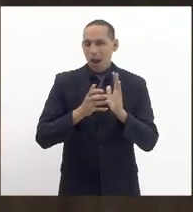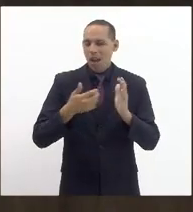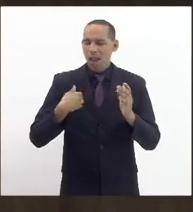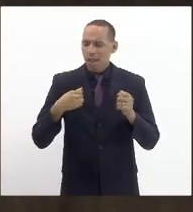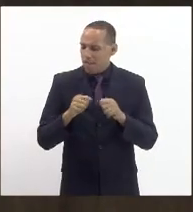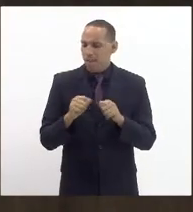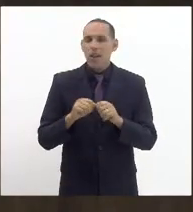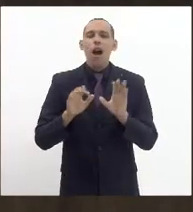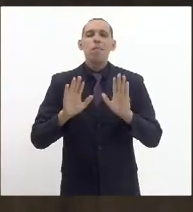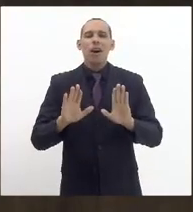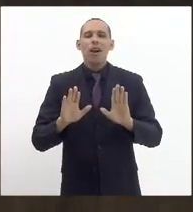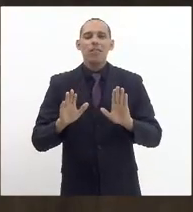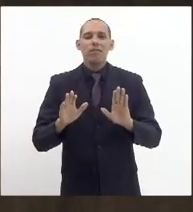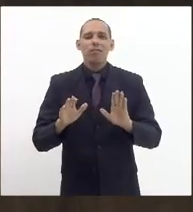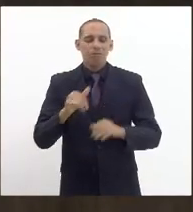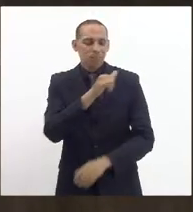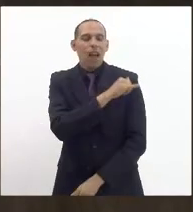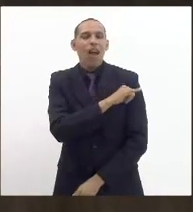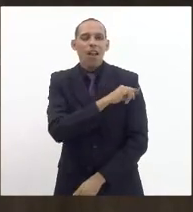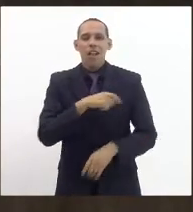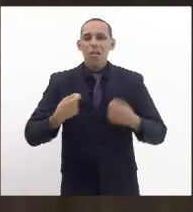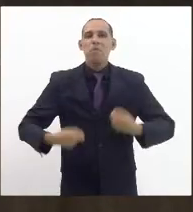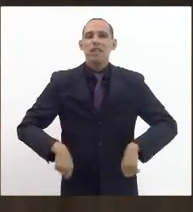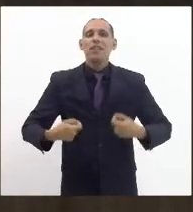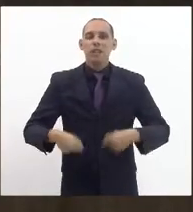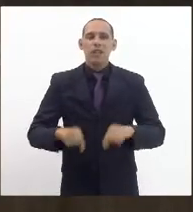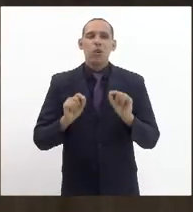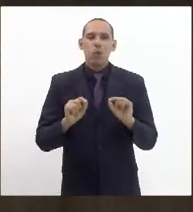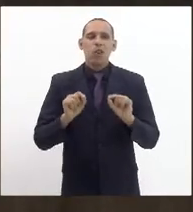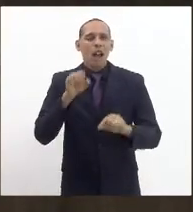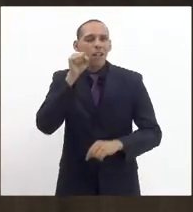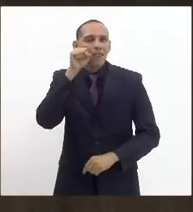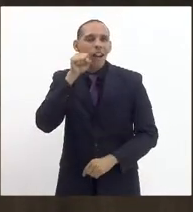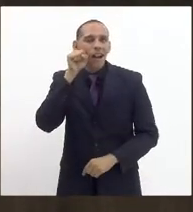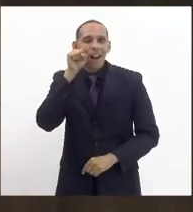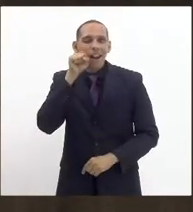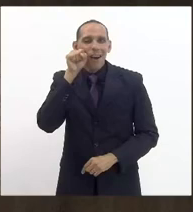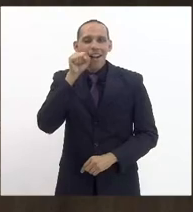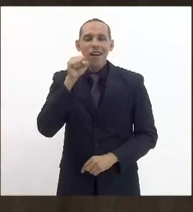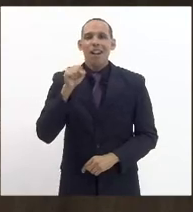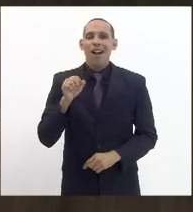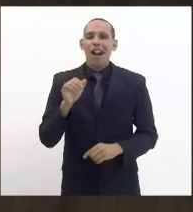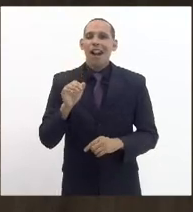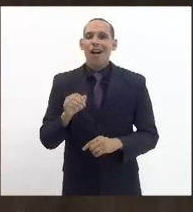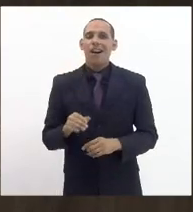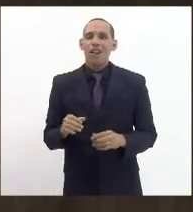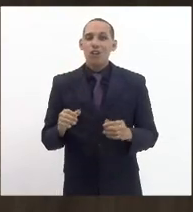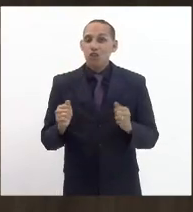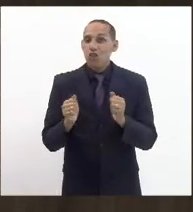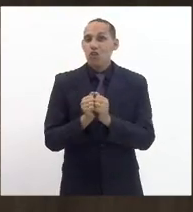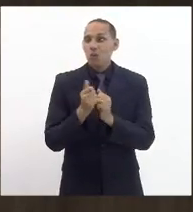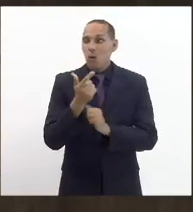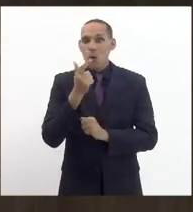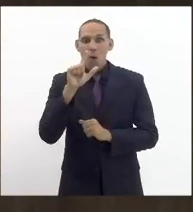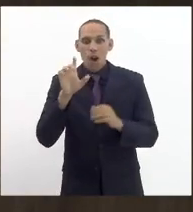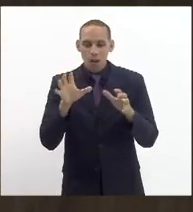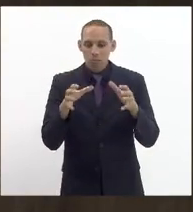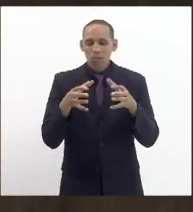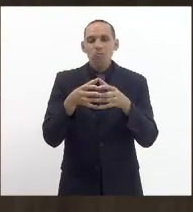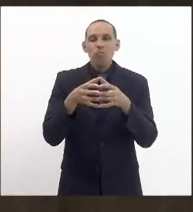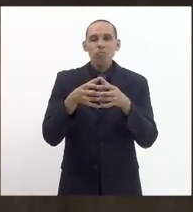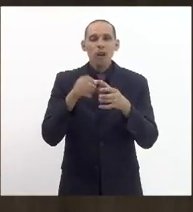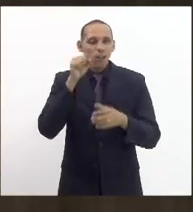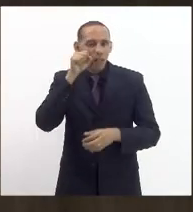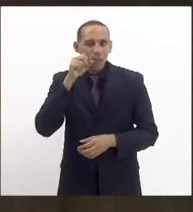mas dizer que o Rio de Janeiro precisa de senadores, completando o belo time que já temos hoje de senadores,